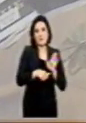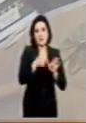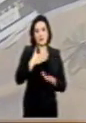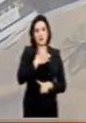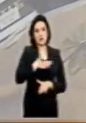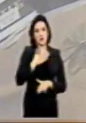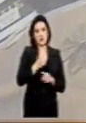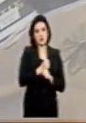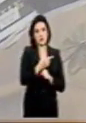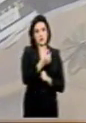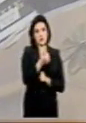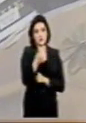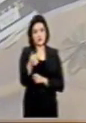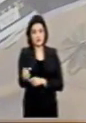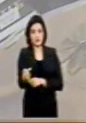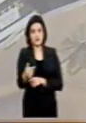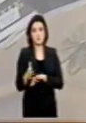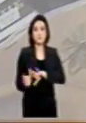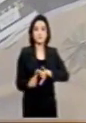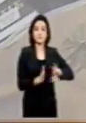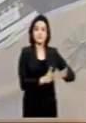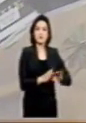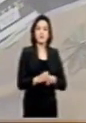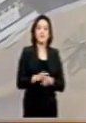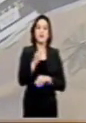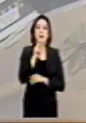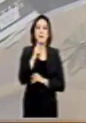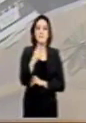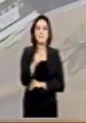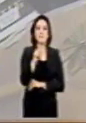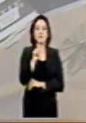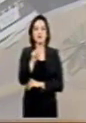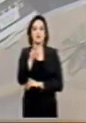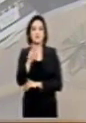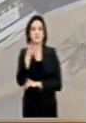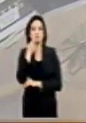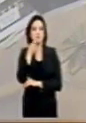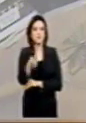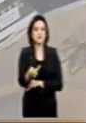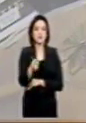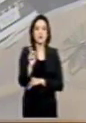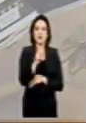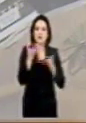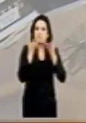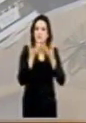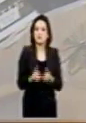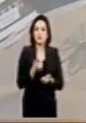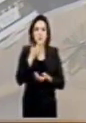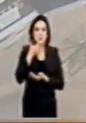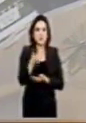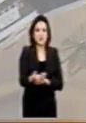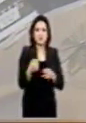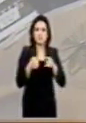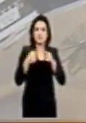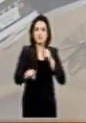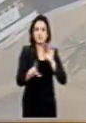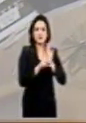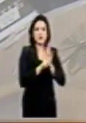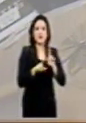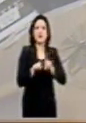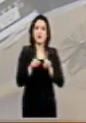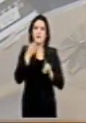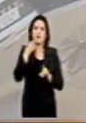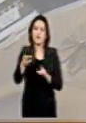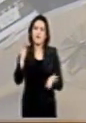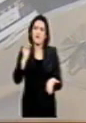a Procuradoria-Geral da República oficiou pela improcedência do pedido, apontou ainda a ausência de quaisquer